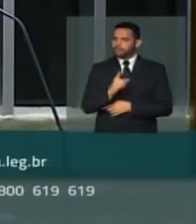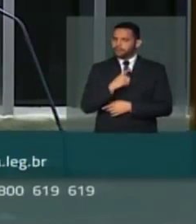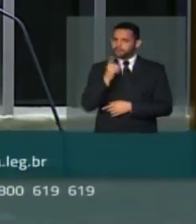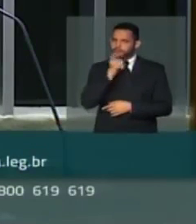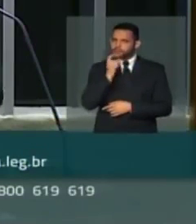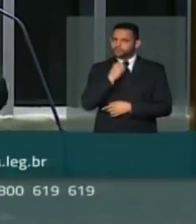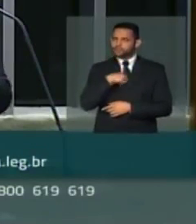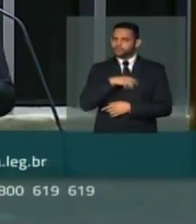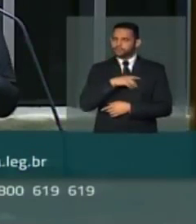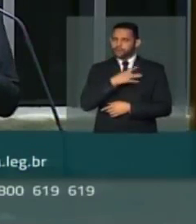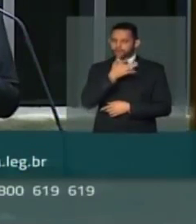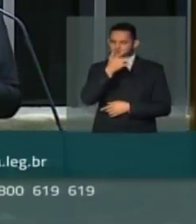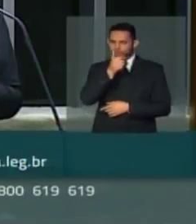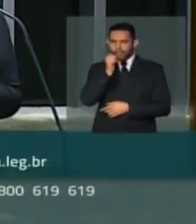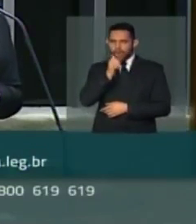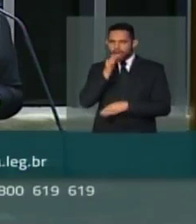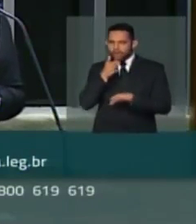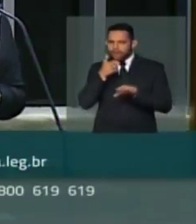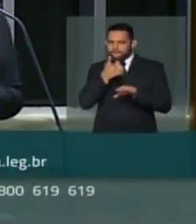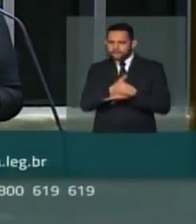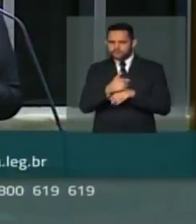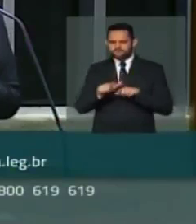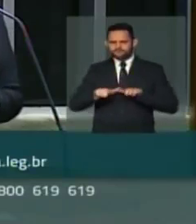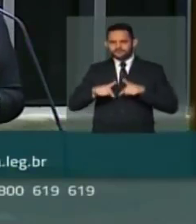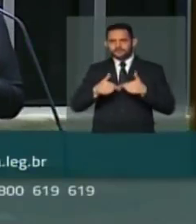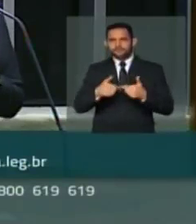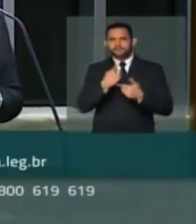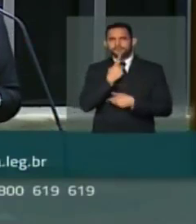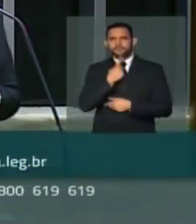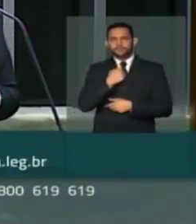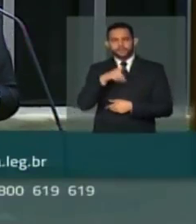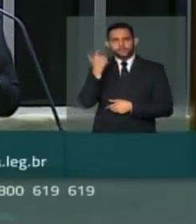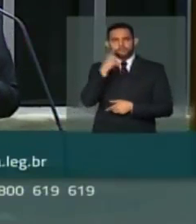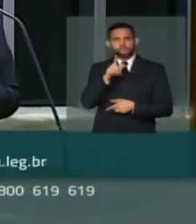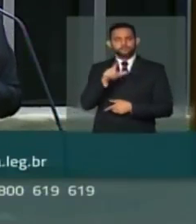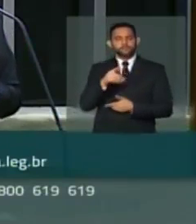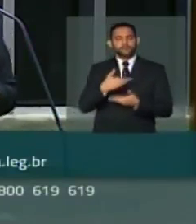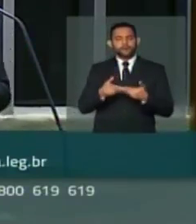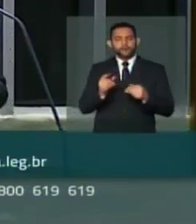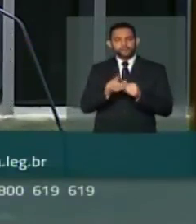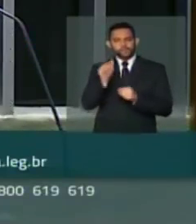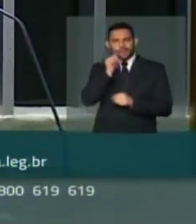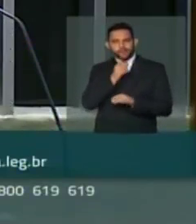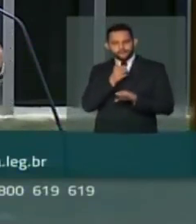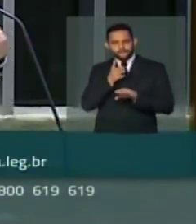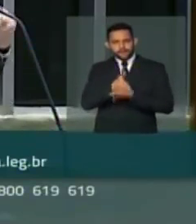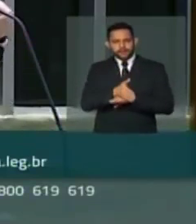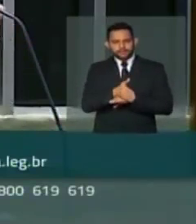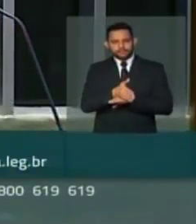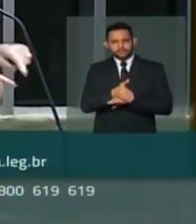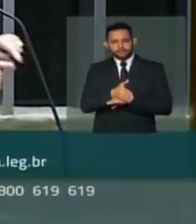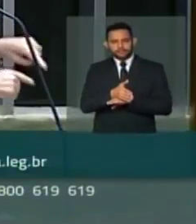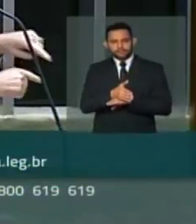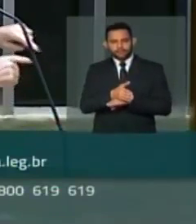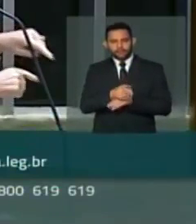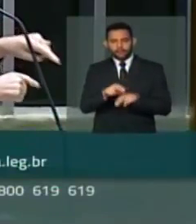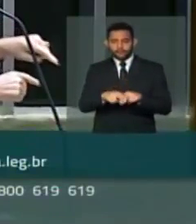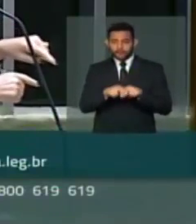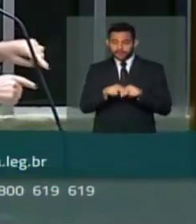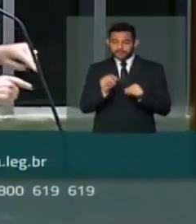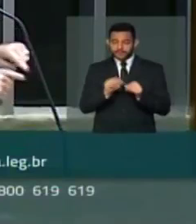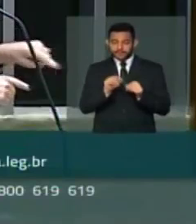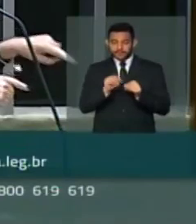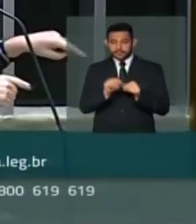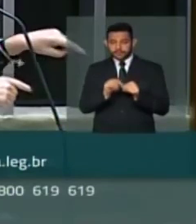vão para um desafio, elas vão com a vontade e desejo de ganhar. E aquelas que vão para apenas